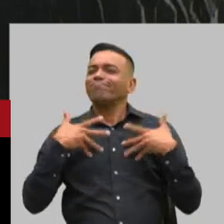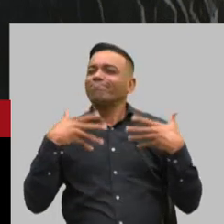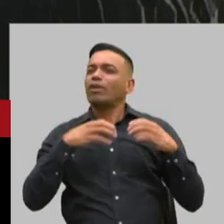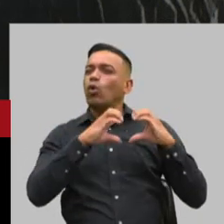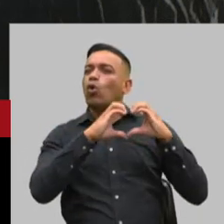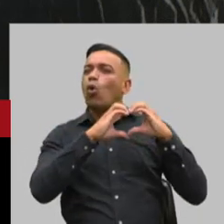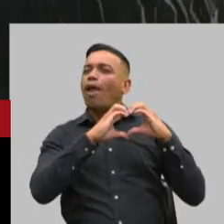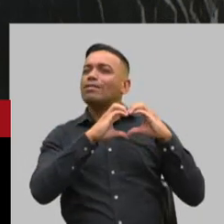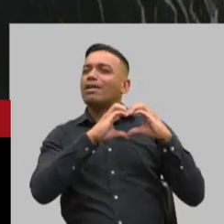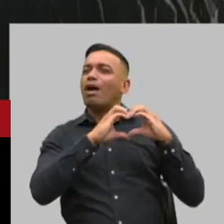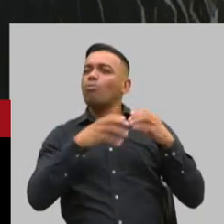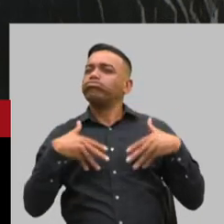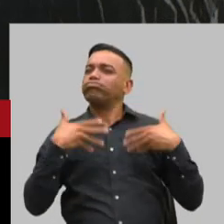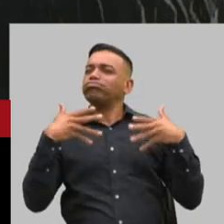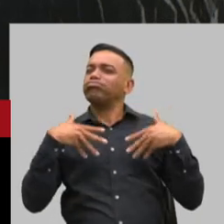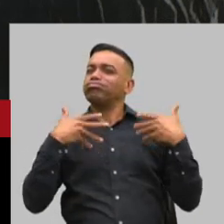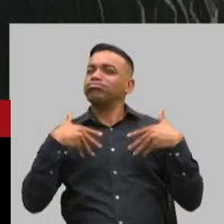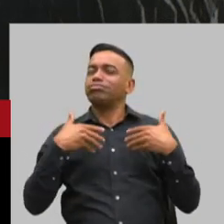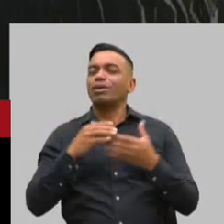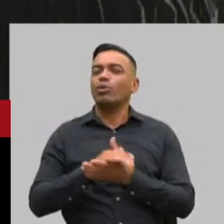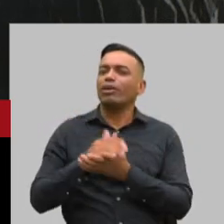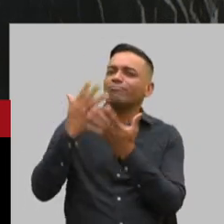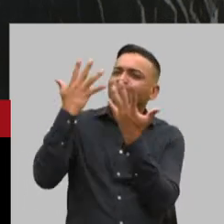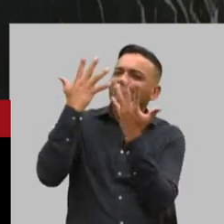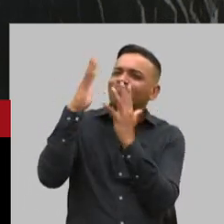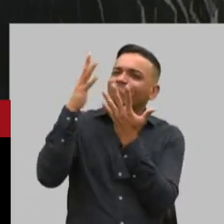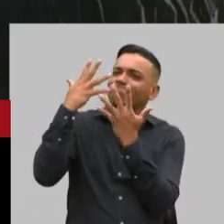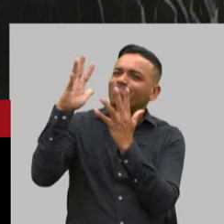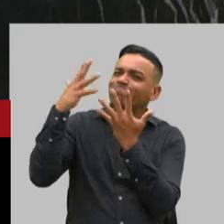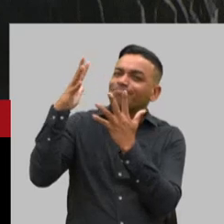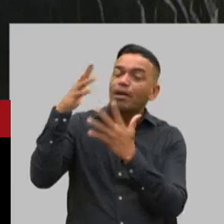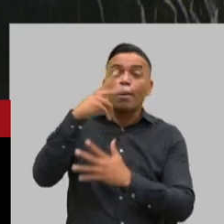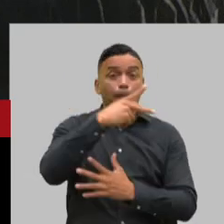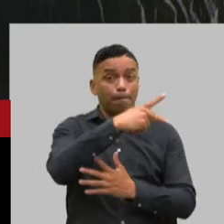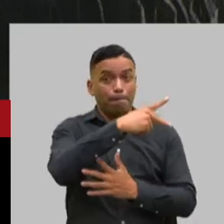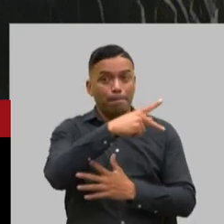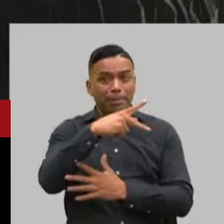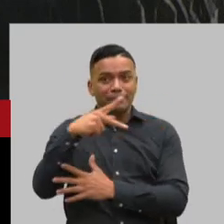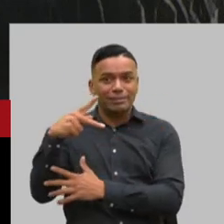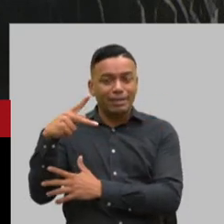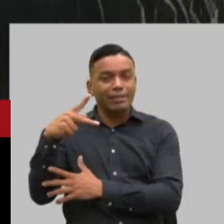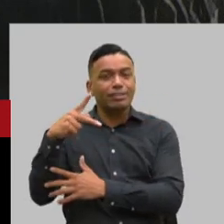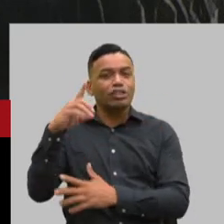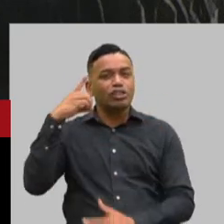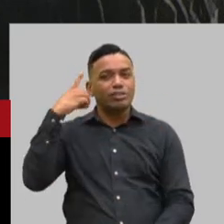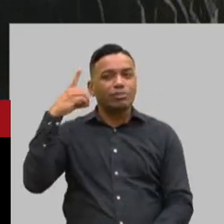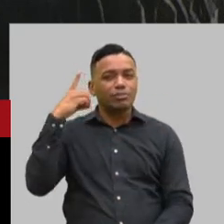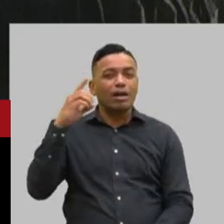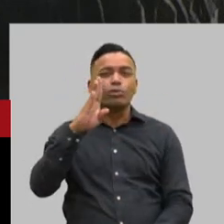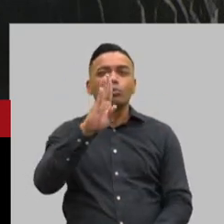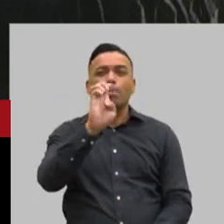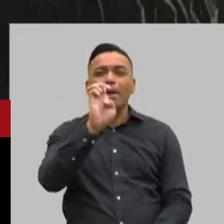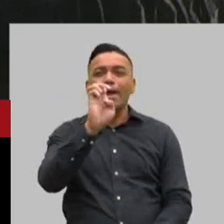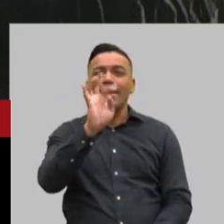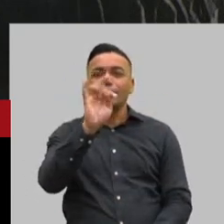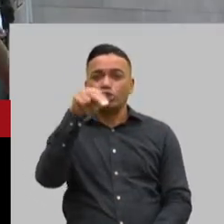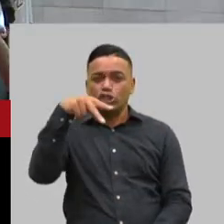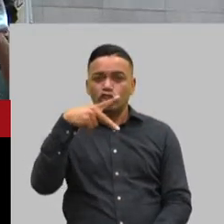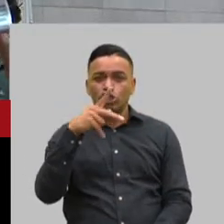começar saudando nosso querido presidente, hoje aqui da nossa sessão, deputado Betinho Pinto Coelho,